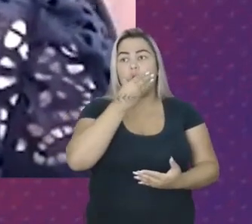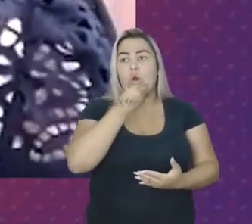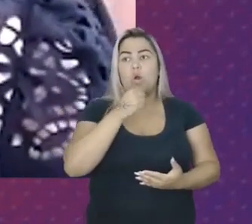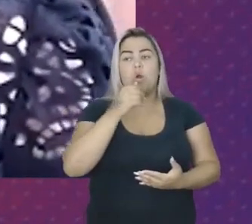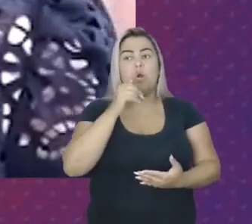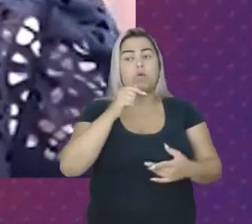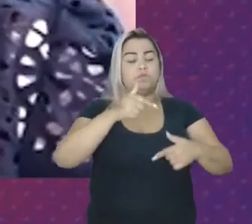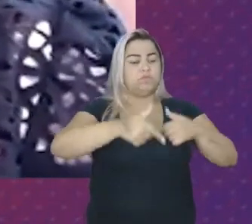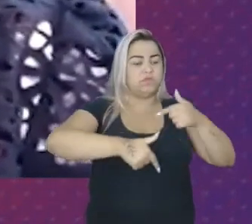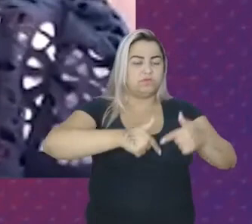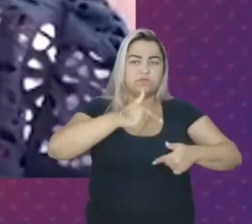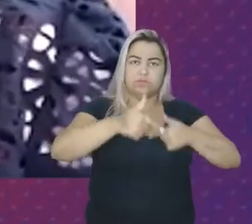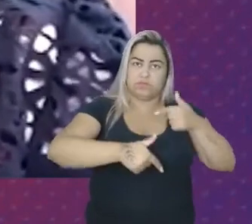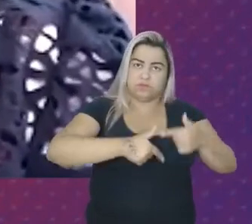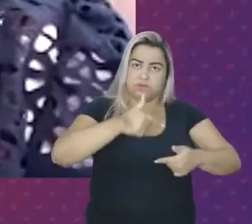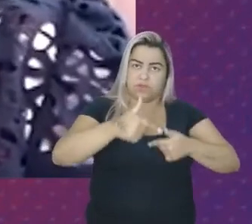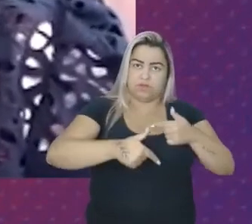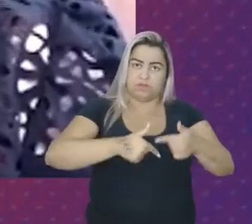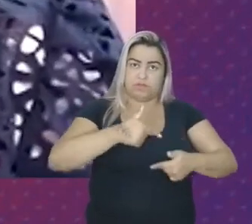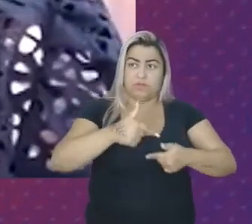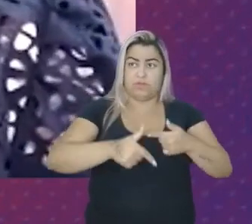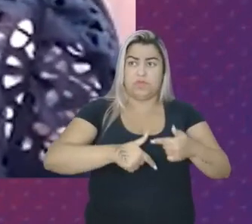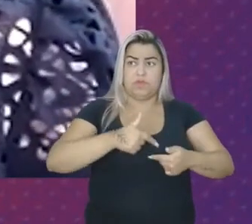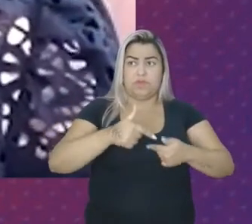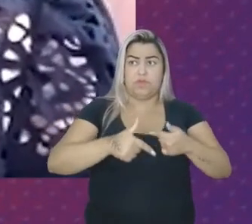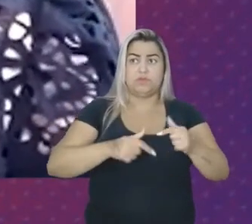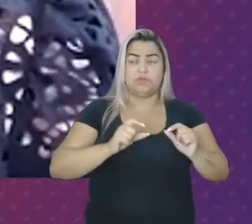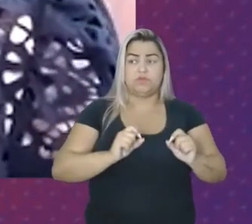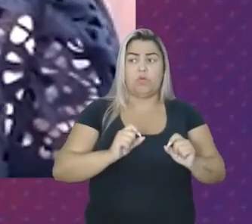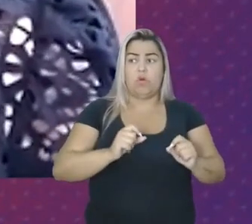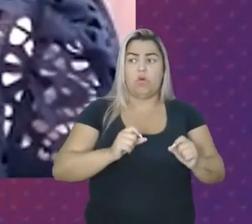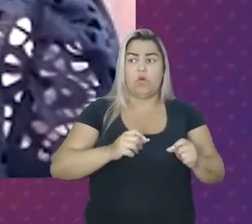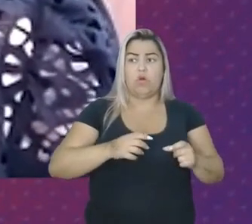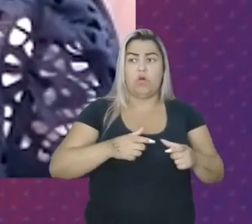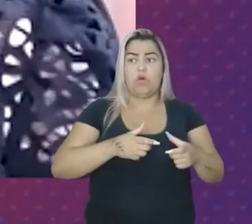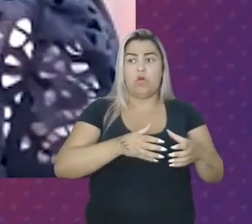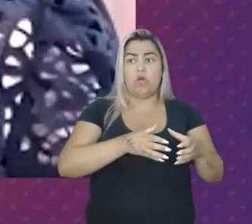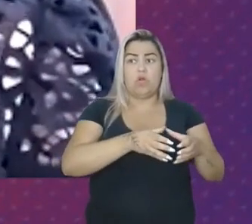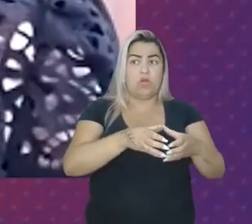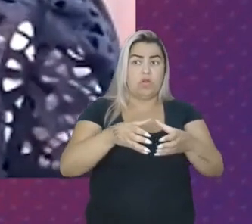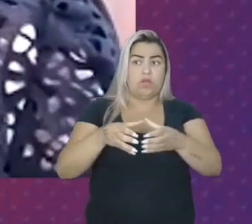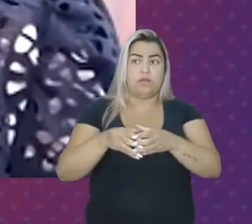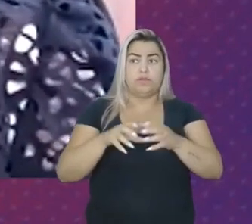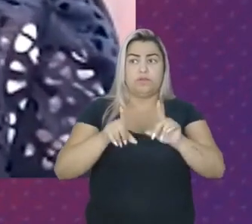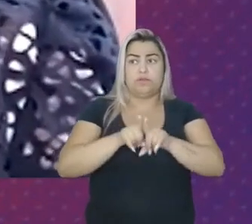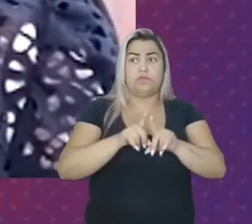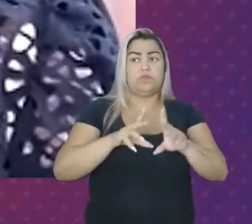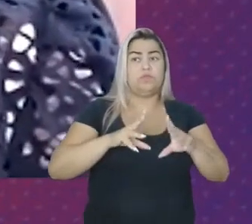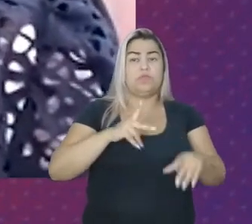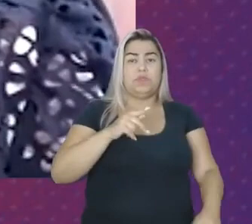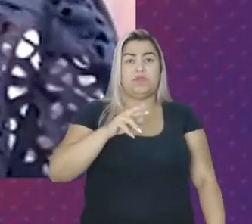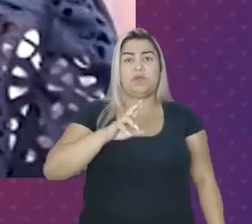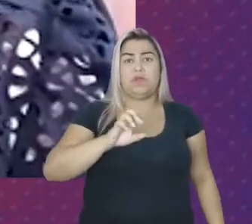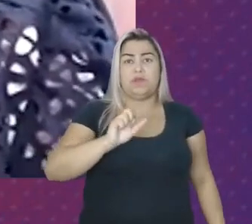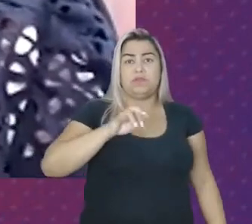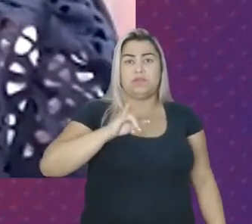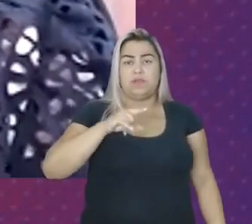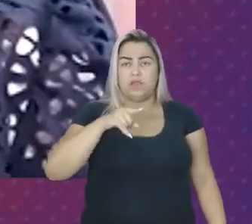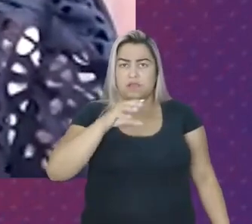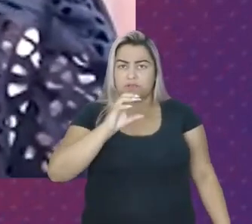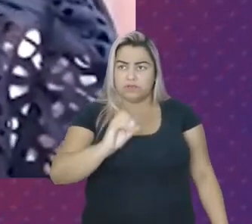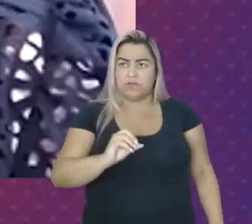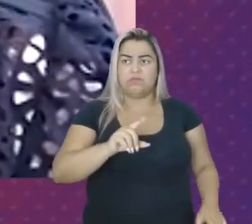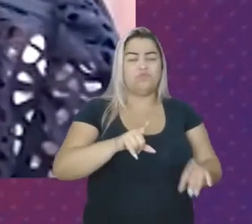que trabalham, né, nos aplicativos, né, uma precarização total, sem nenhuma segurança,